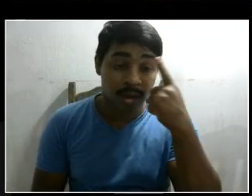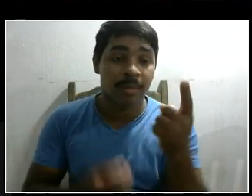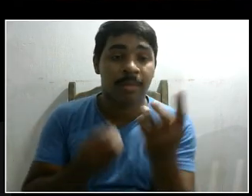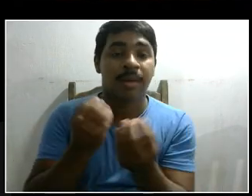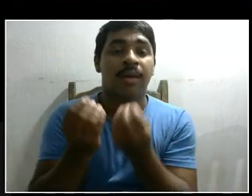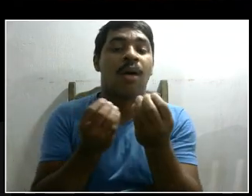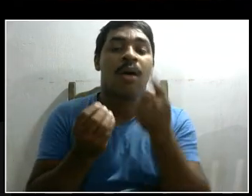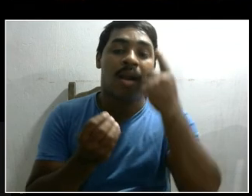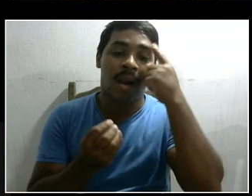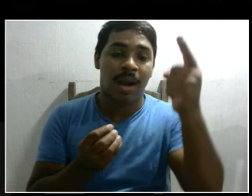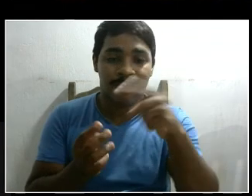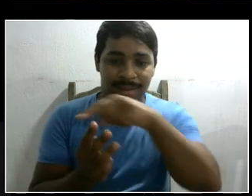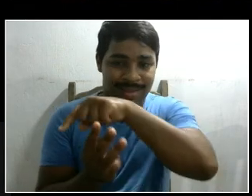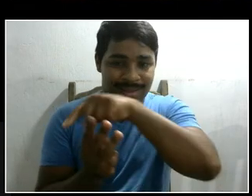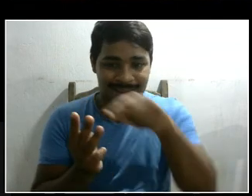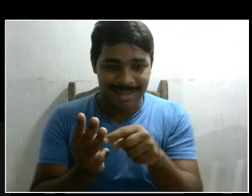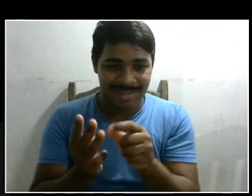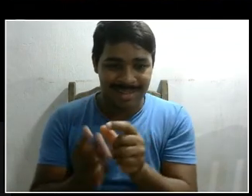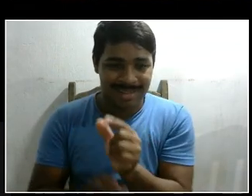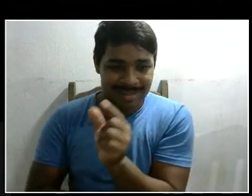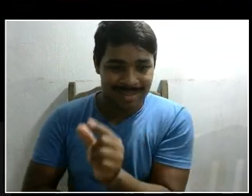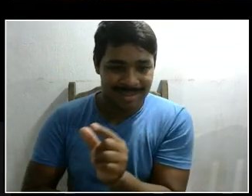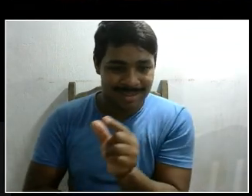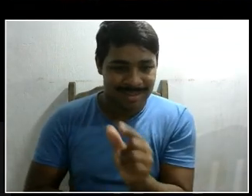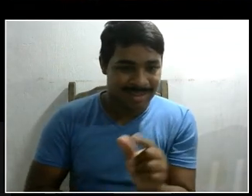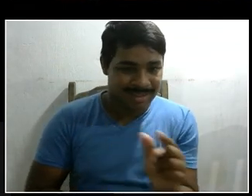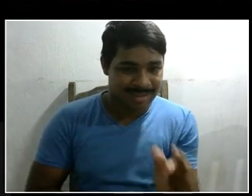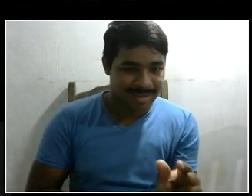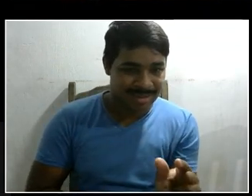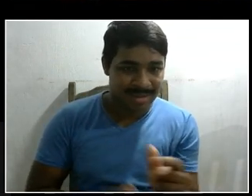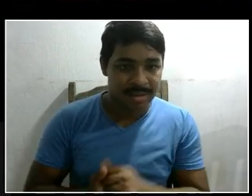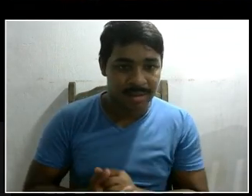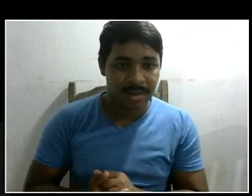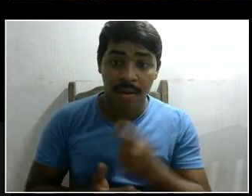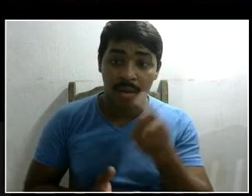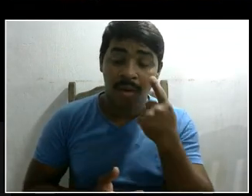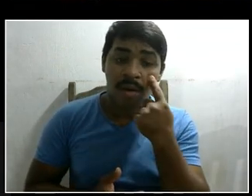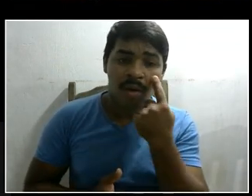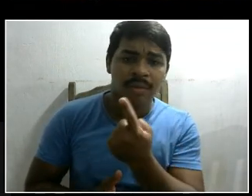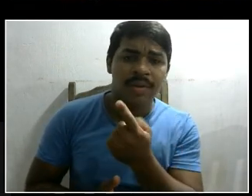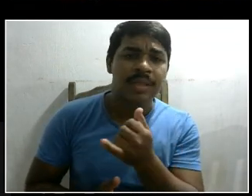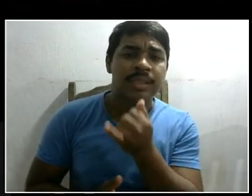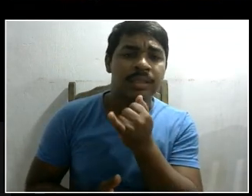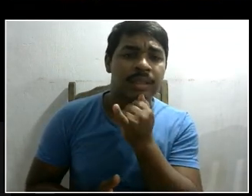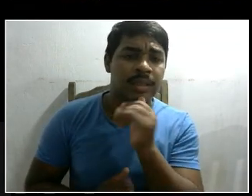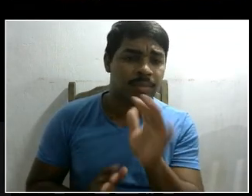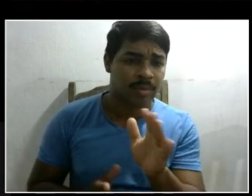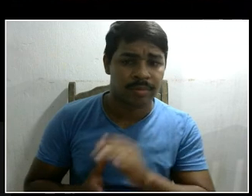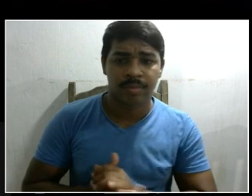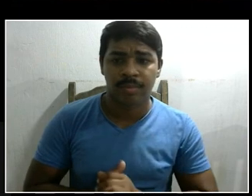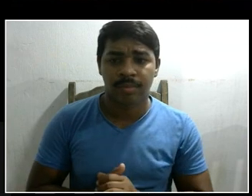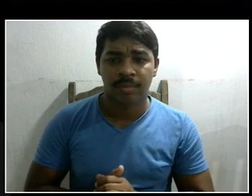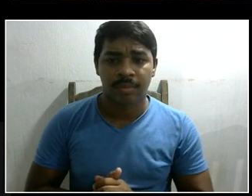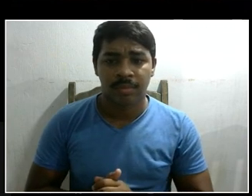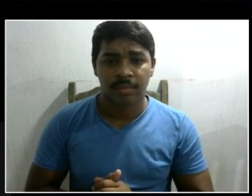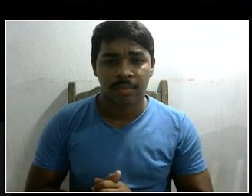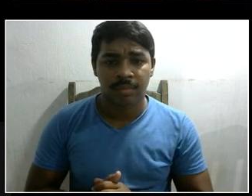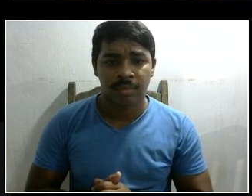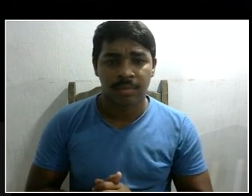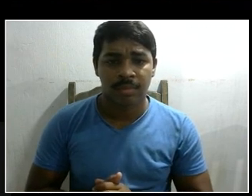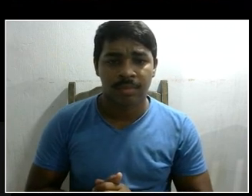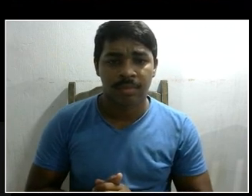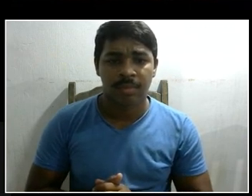dessas 3 partes aqui de um neurônio. Então, que parte do nosso corpo se assemelha a um neurônio? O que vocês acham? Olhando no corpo de vocês, tem alguma